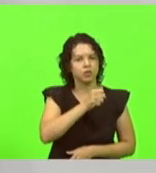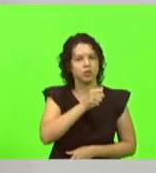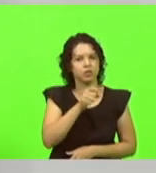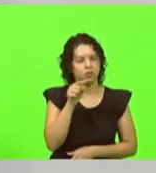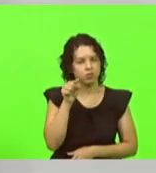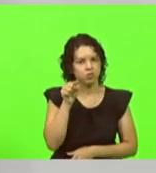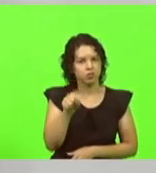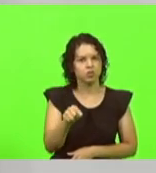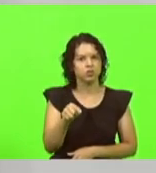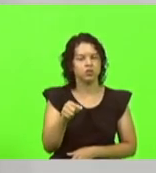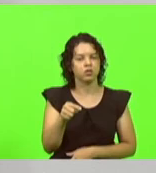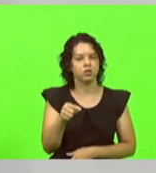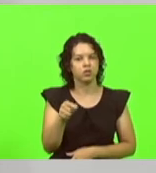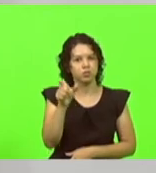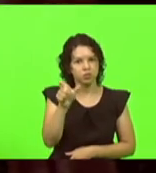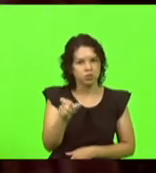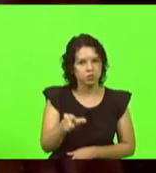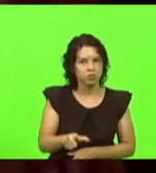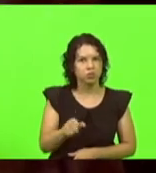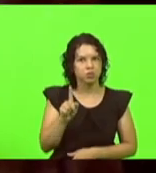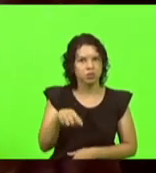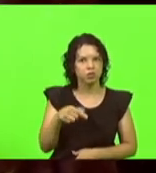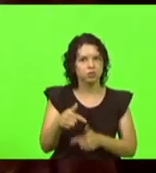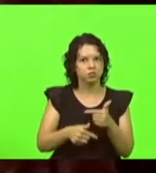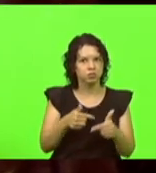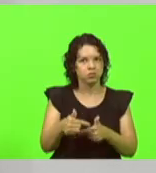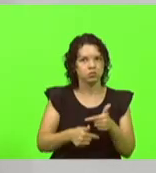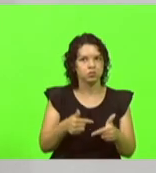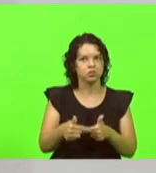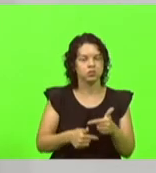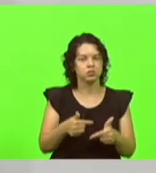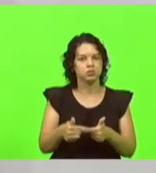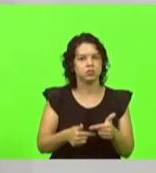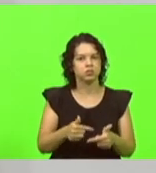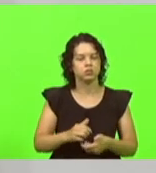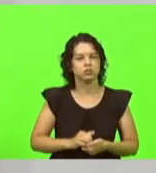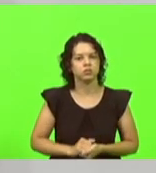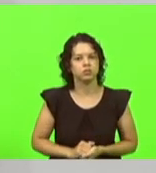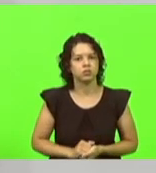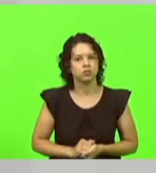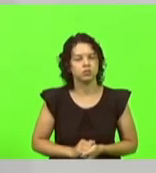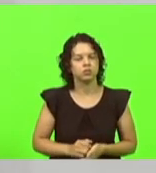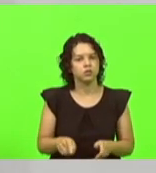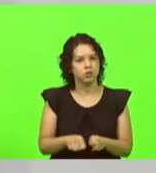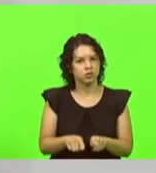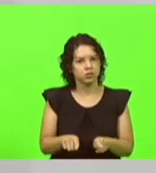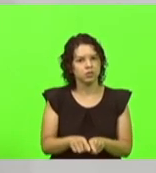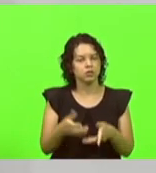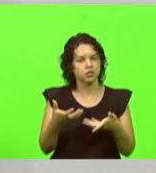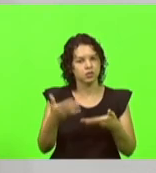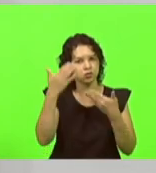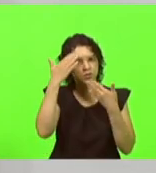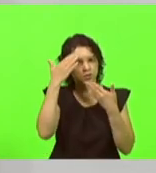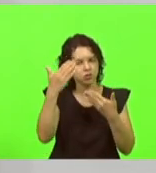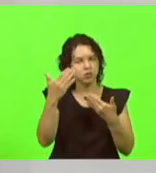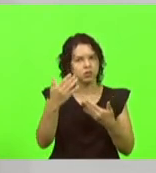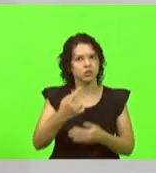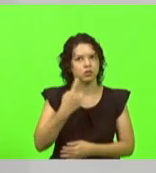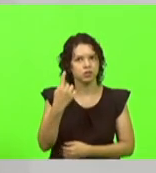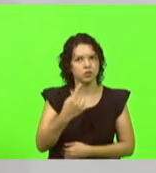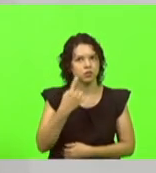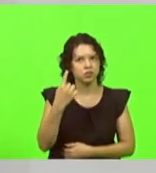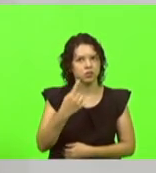sua maneira de ser e de trabalhar. Da mesma forma, quero agradecer aqui a companheira deputada